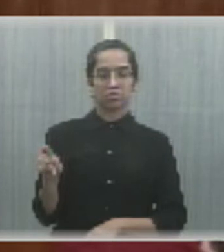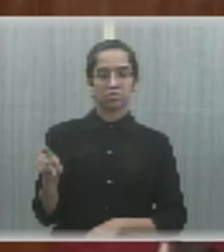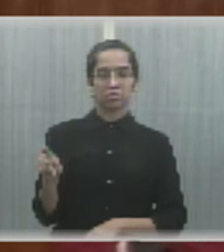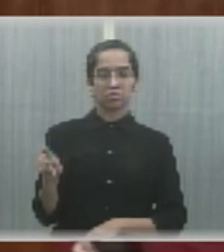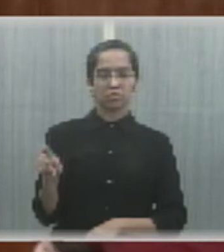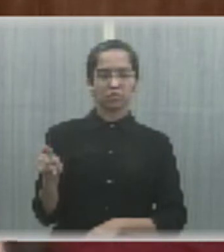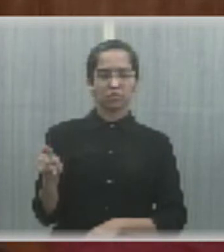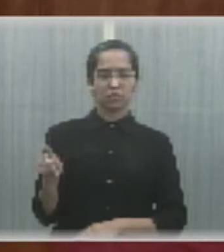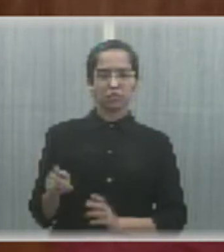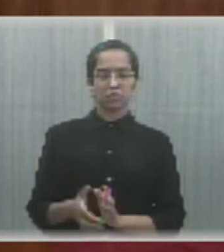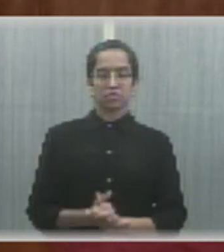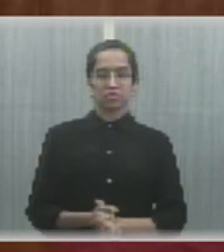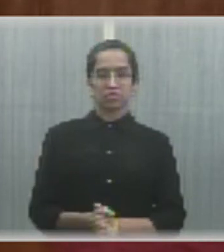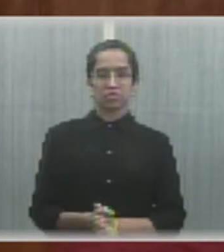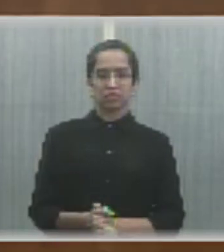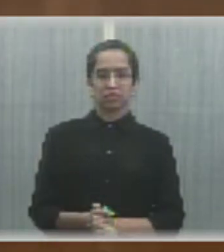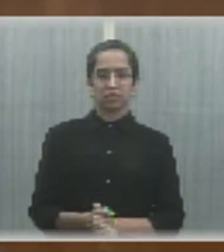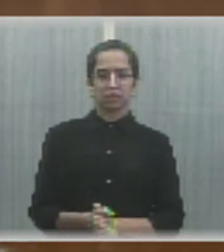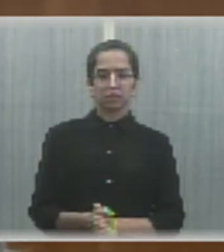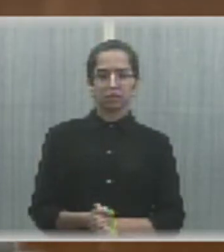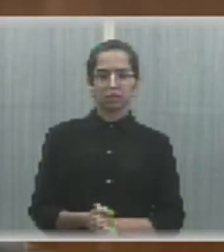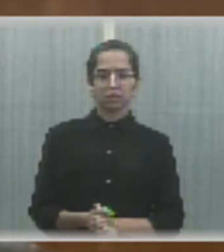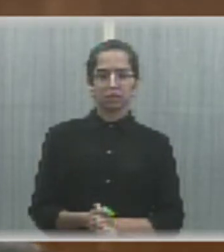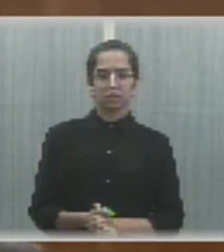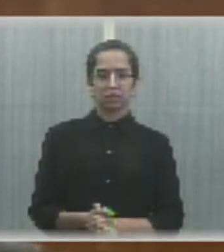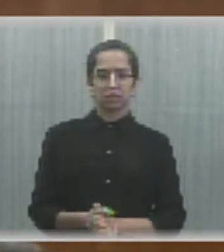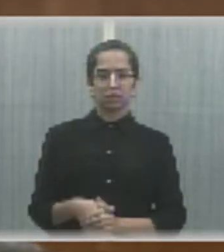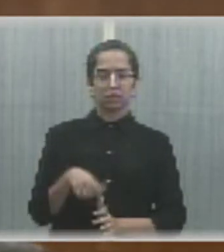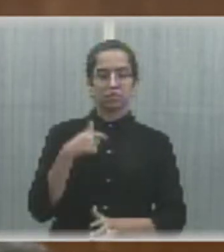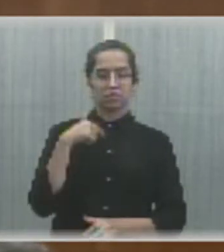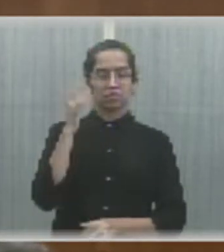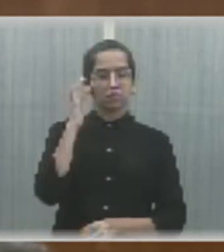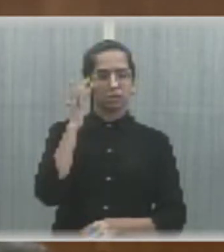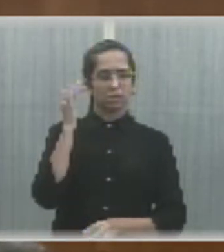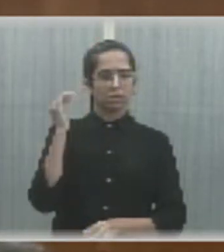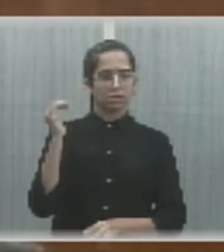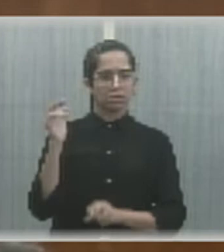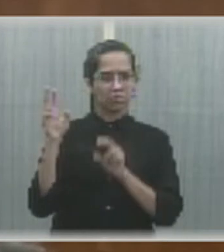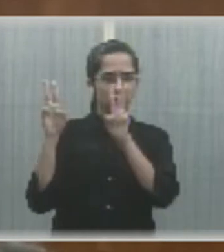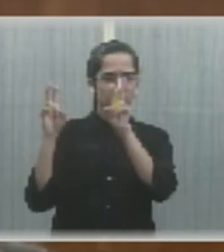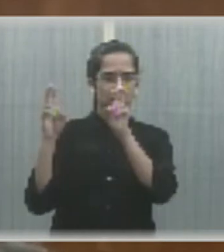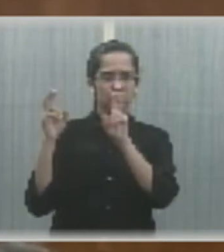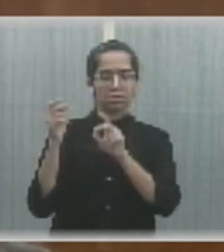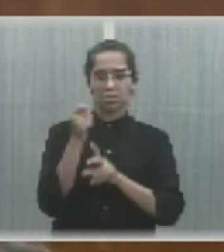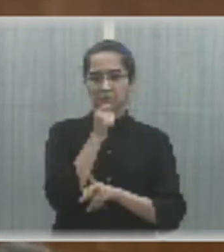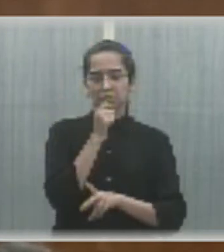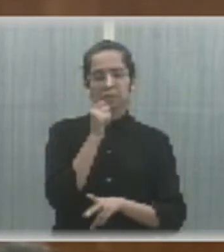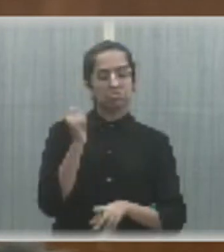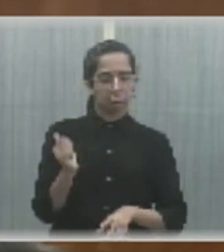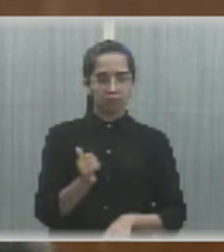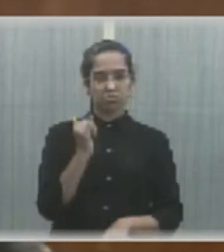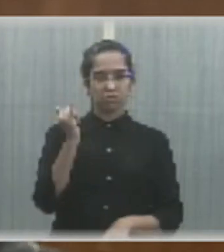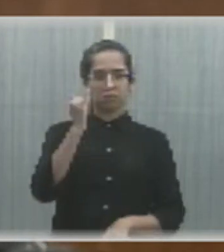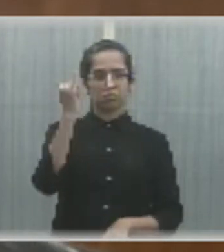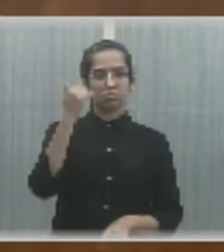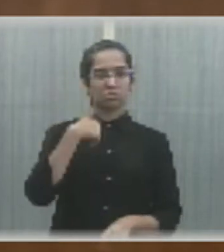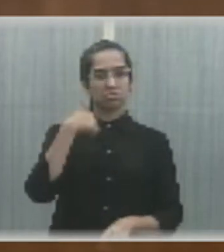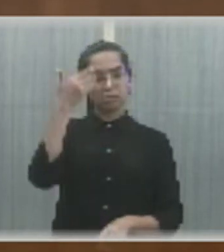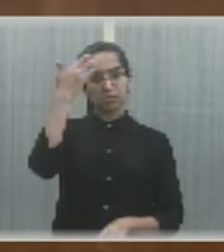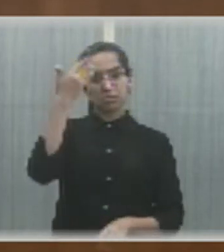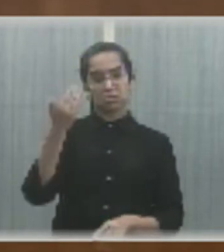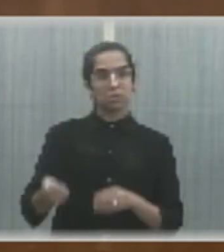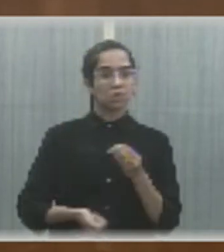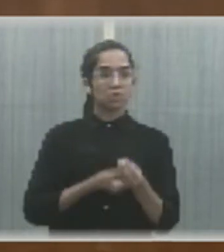Bom, acho que é um tema que ainda rende muito. Eu só não sei bem como é que